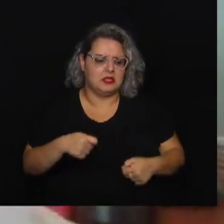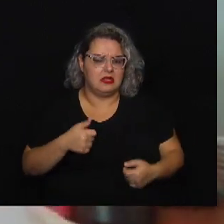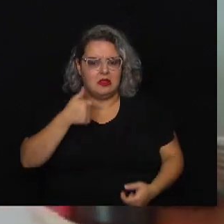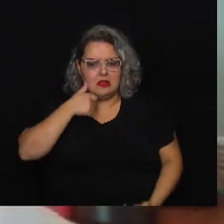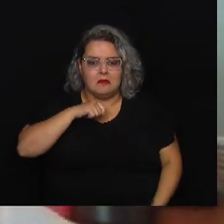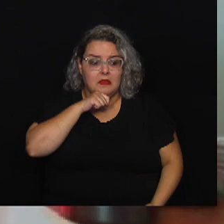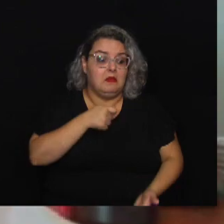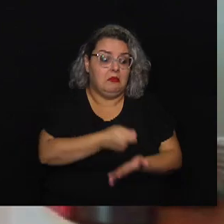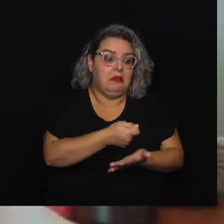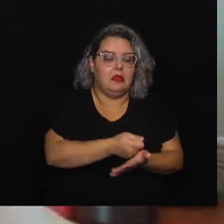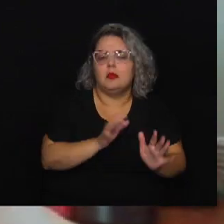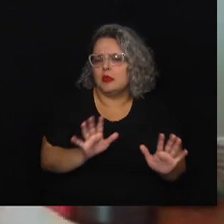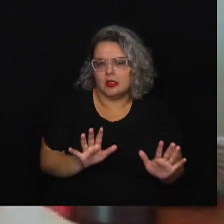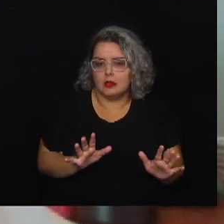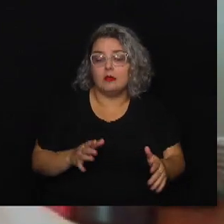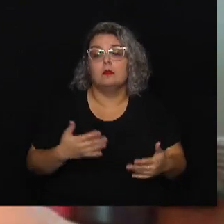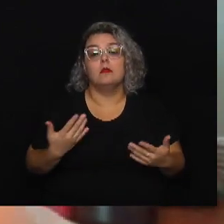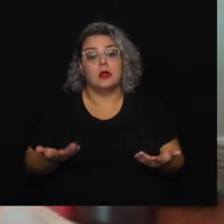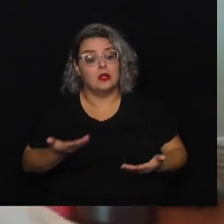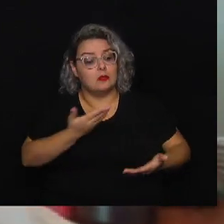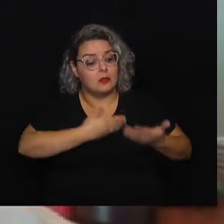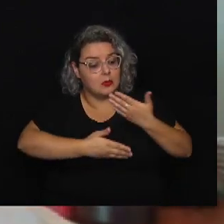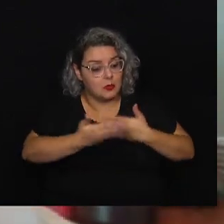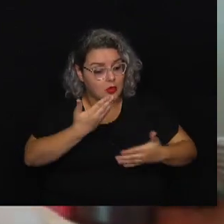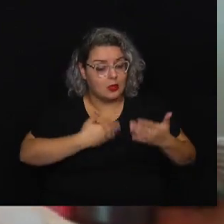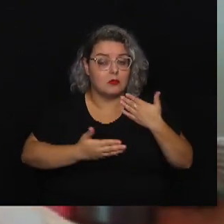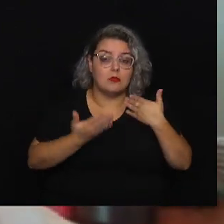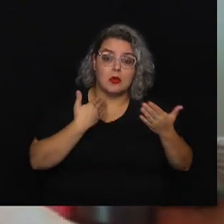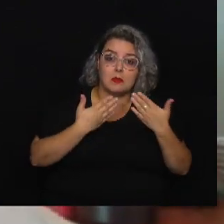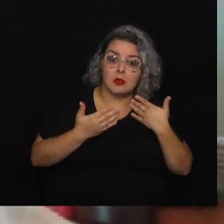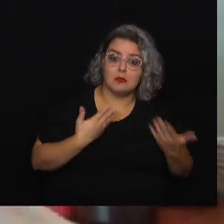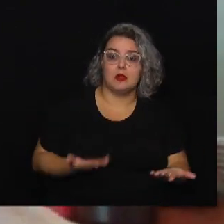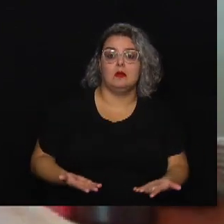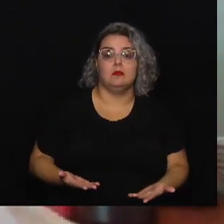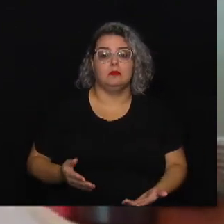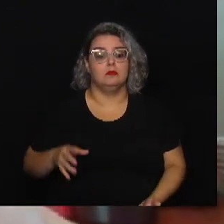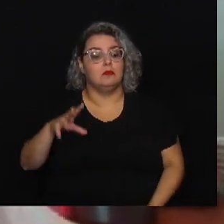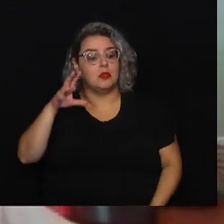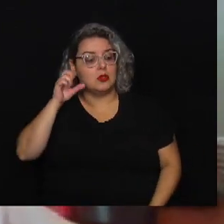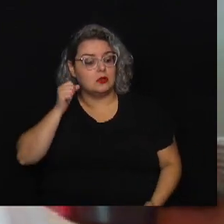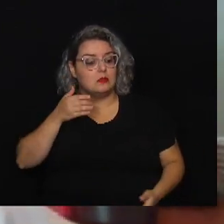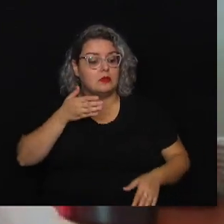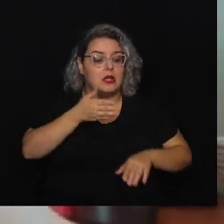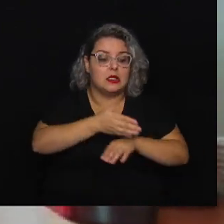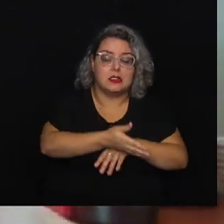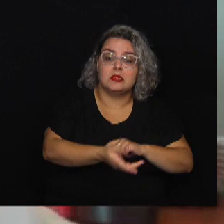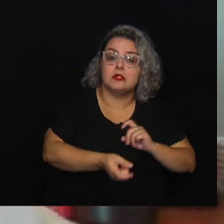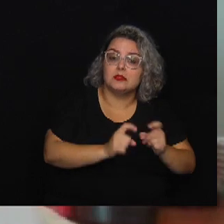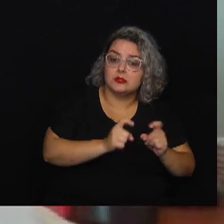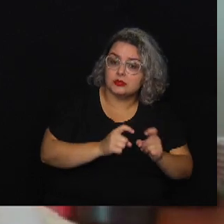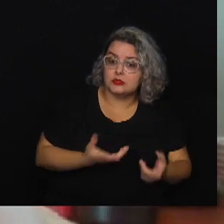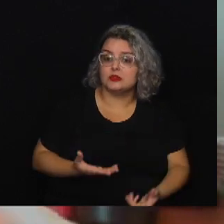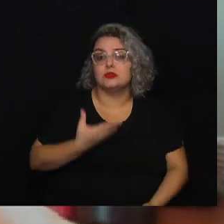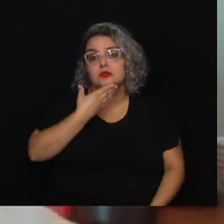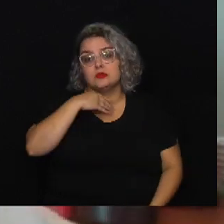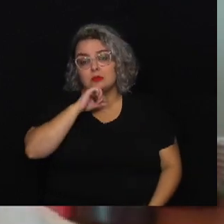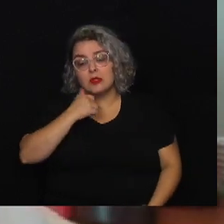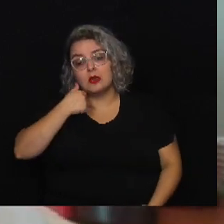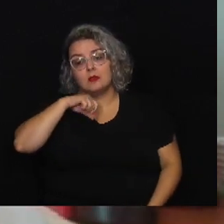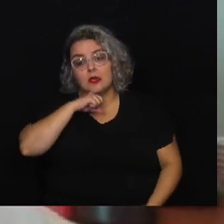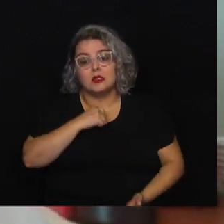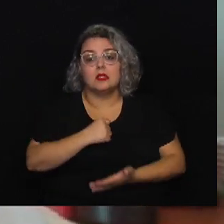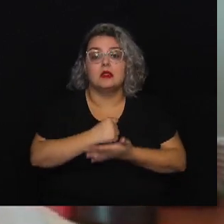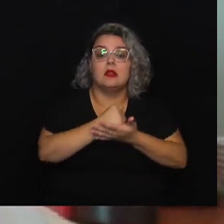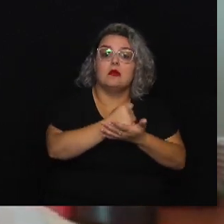né? Sim. Mas uma boa interlocução, uma conversa, uma escuta, participar das reuniões de pais, levar as